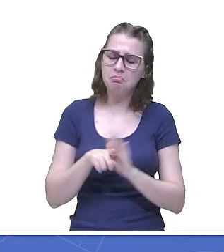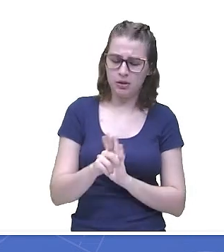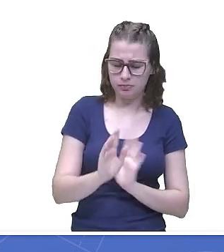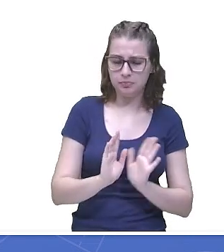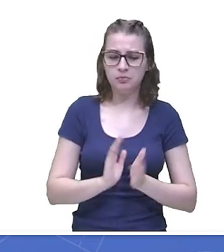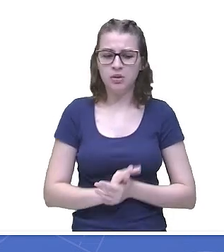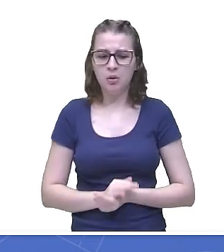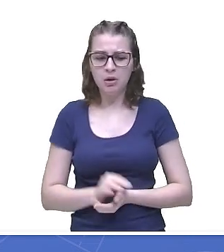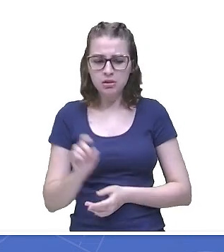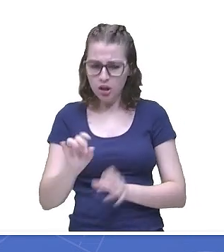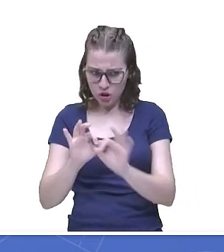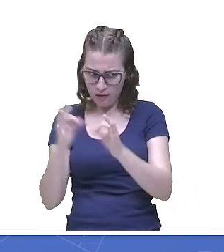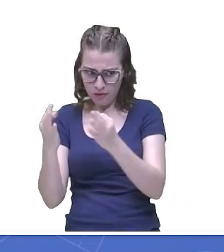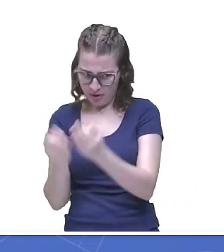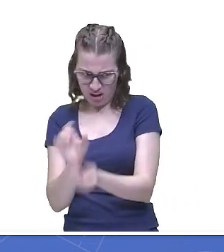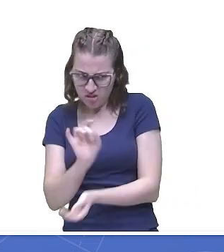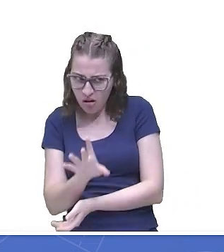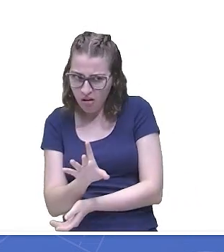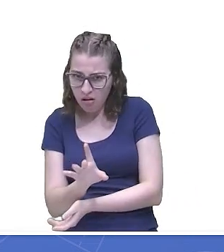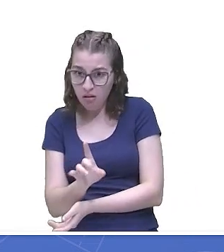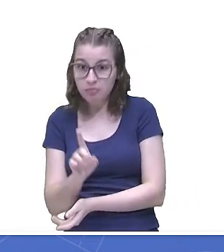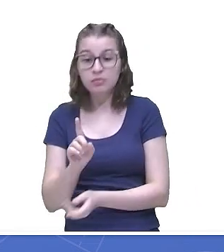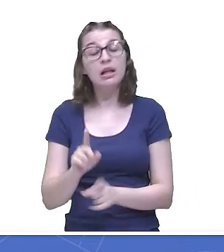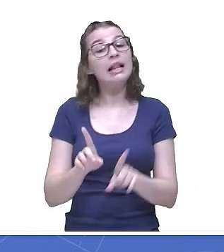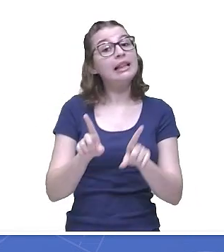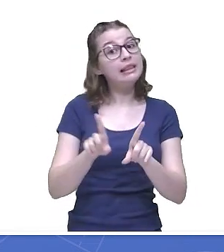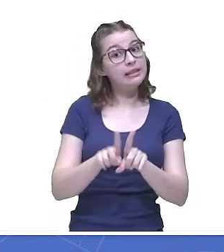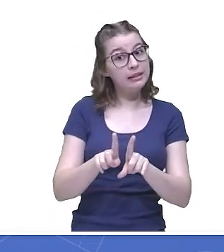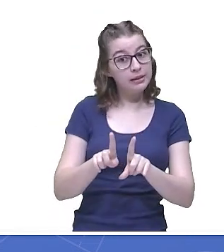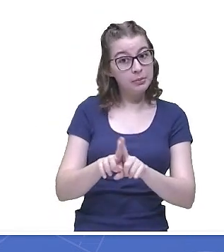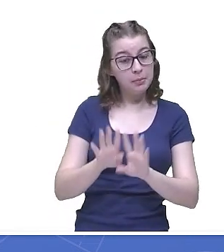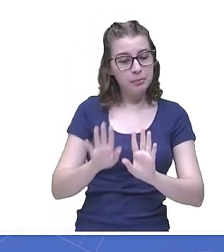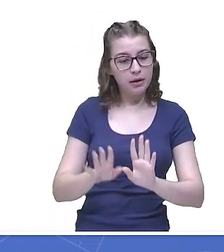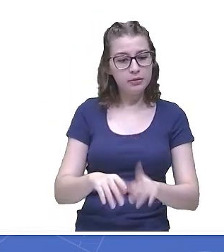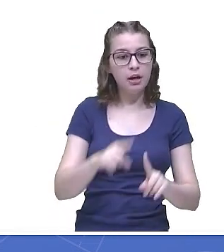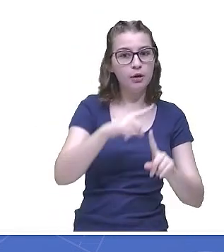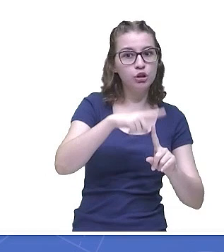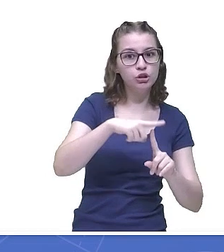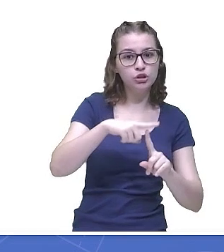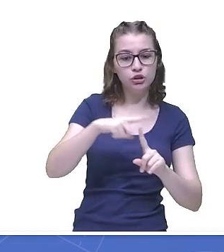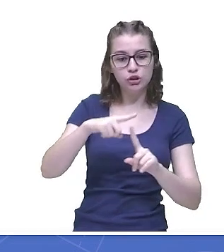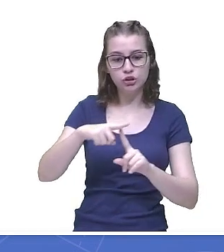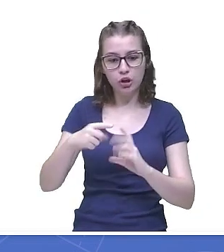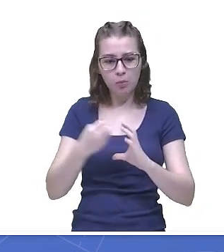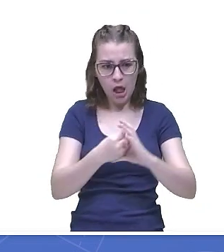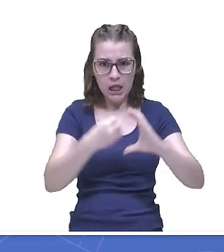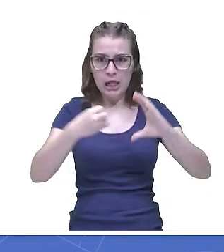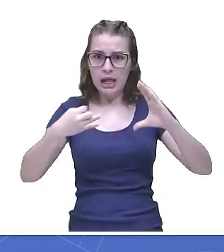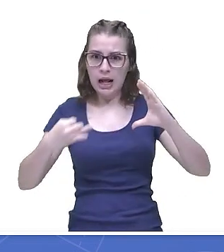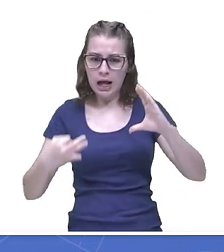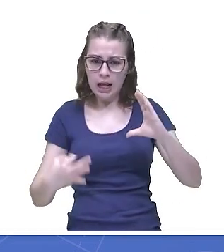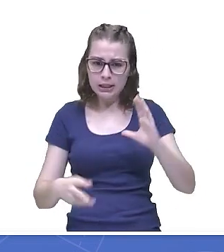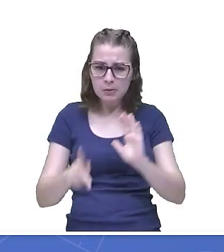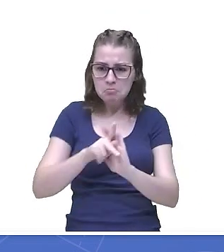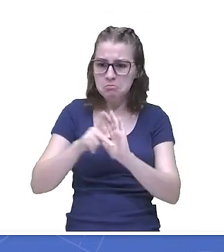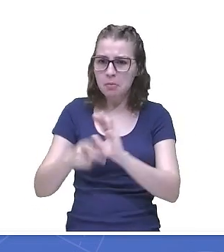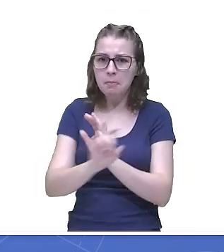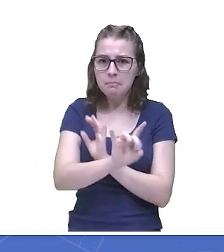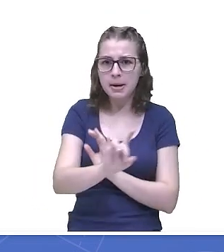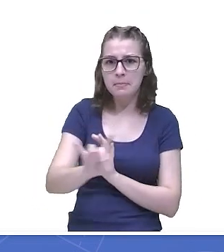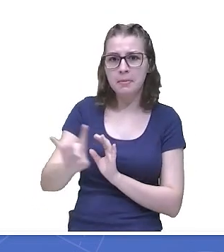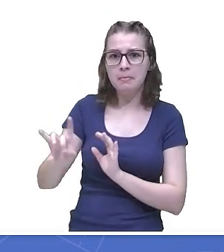não é só família? É, a família é família. Porém, ela tem várias configurações, e é isso que nós vamos ver hoje, tá